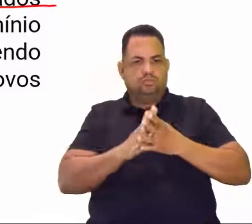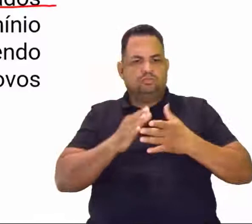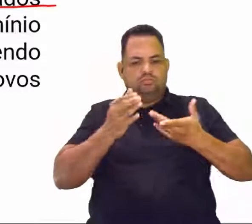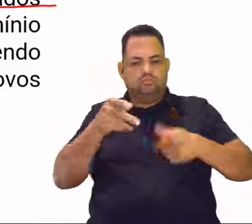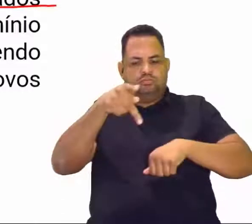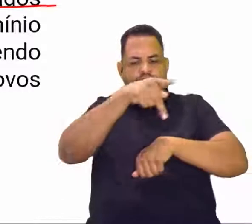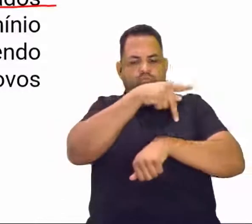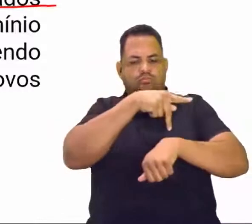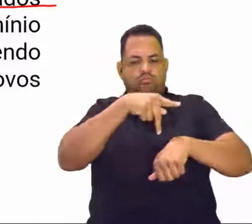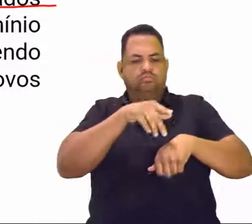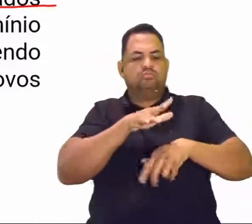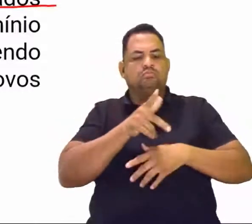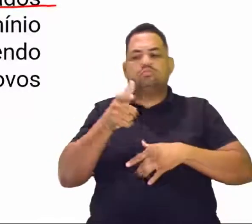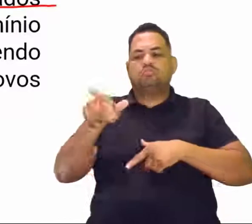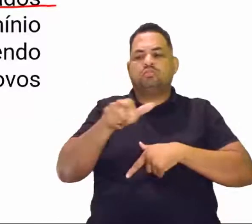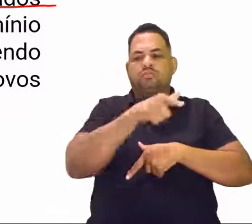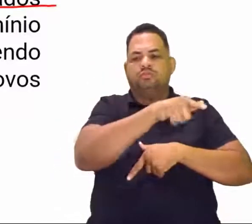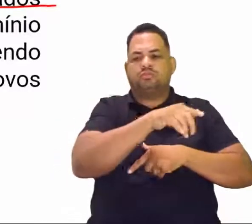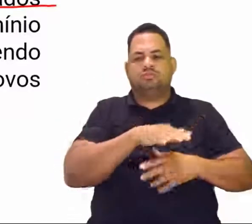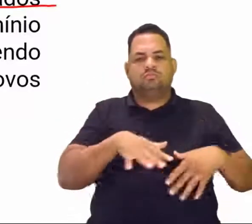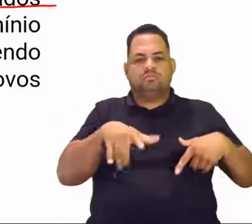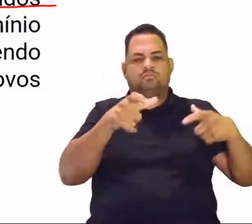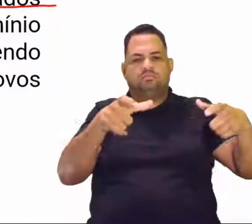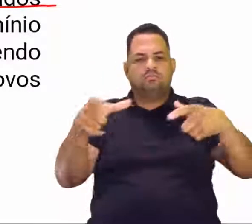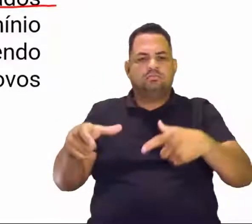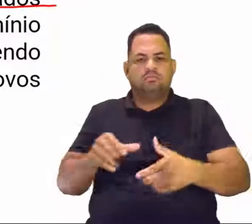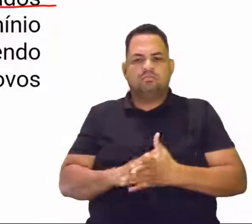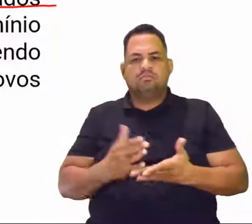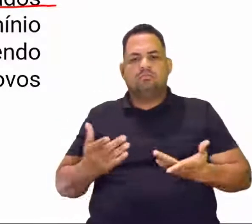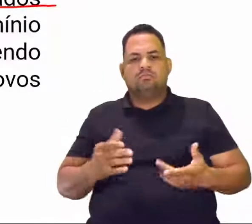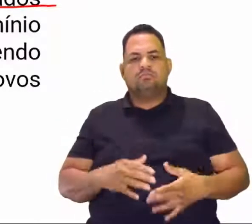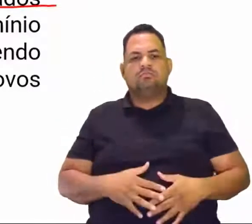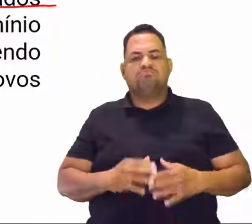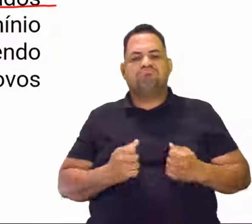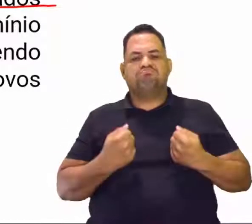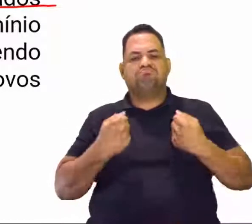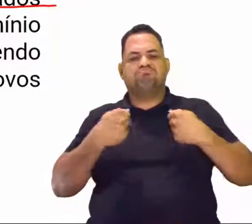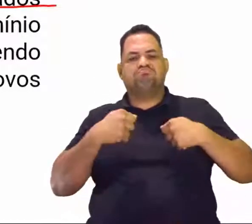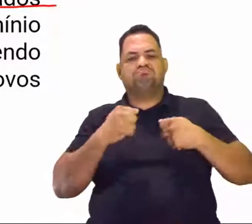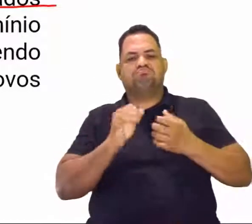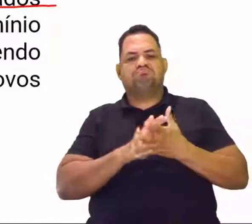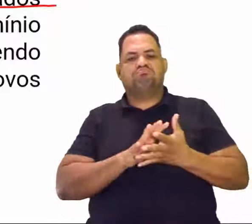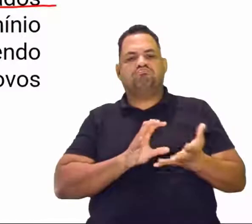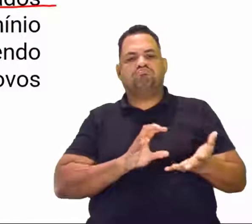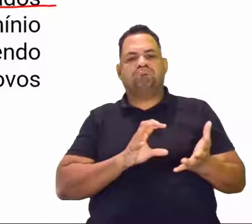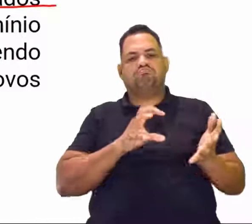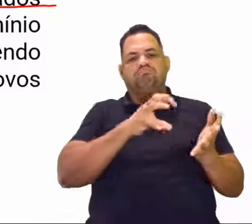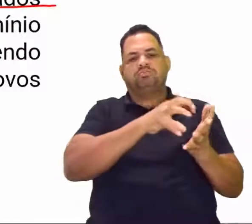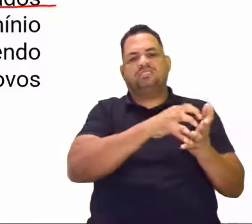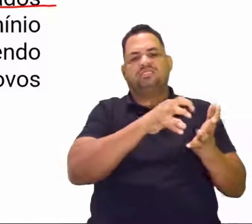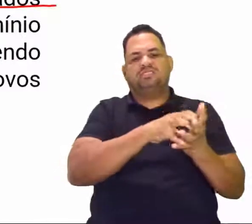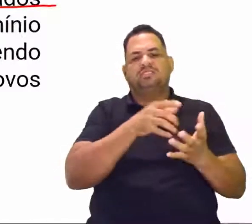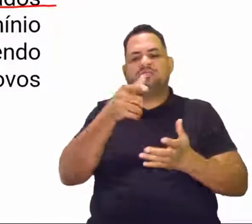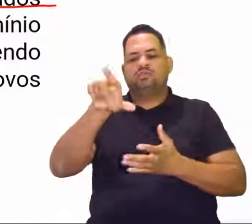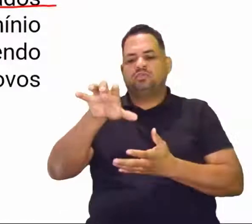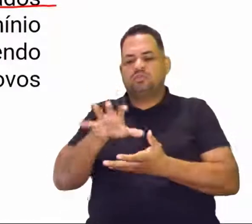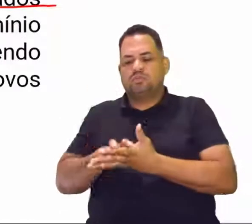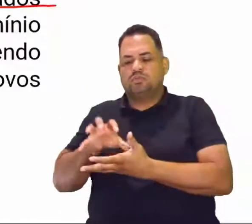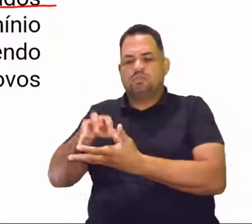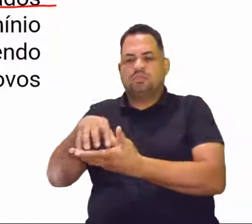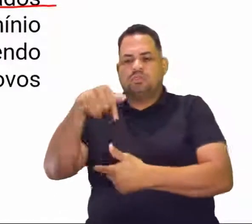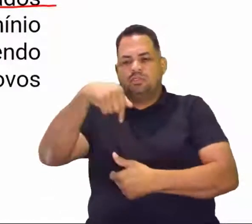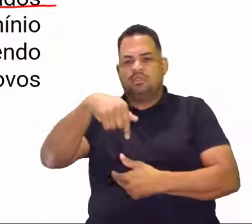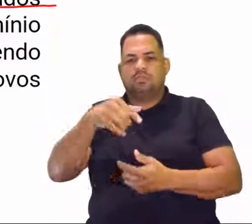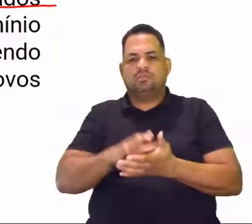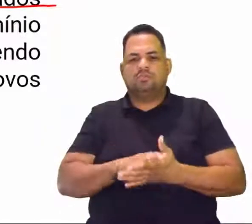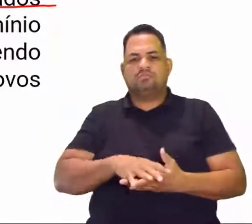países sobre outros e mais precisamente O Domínio das metrópoles sobre as colônias como